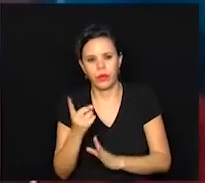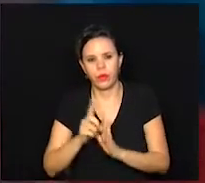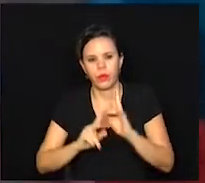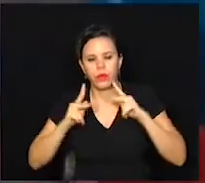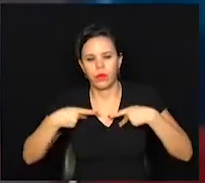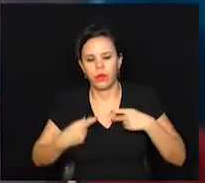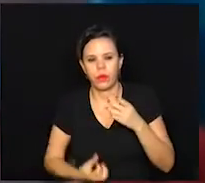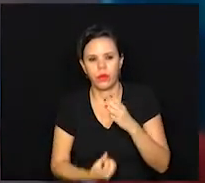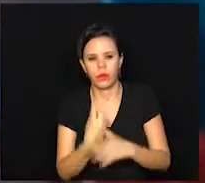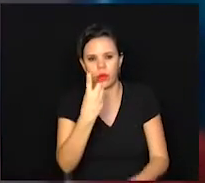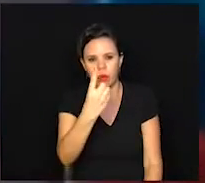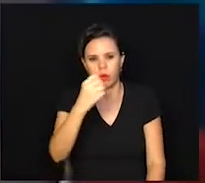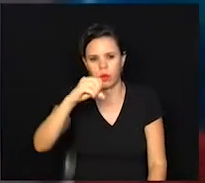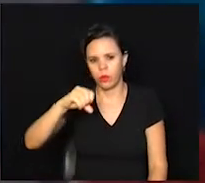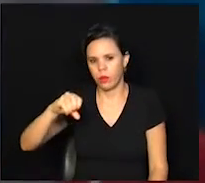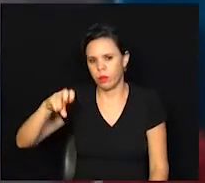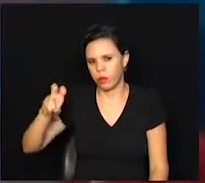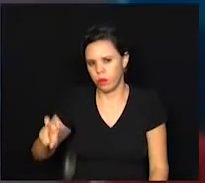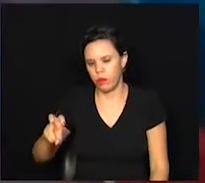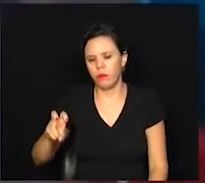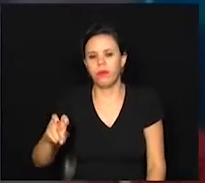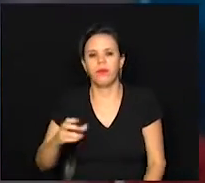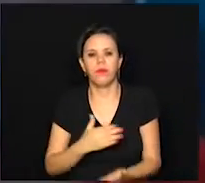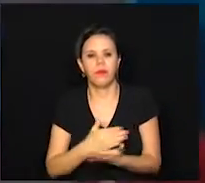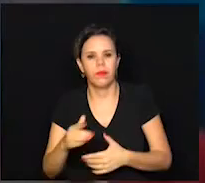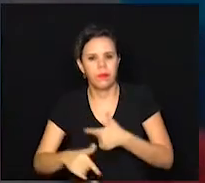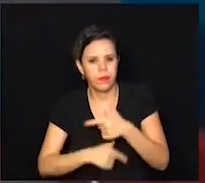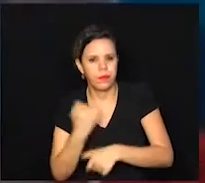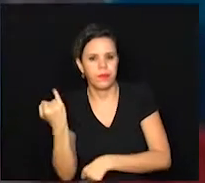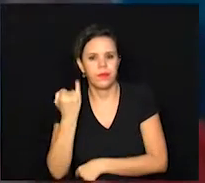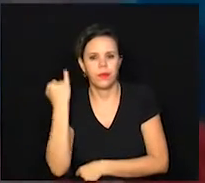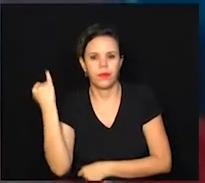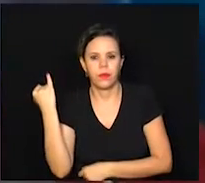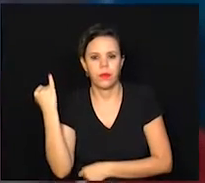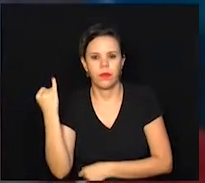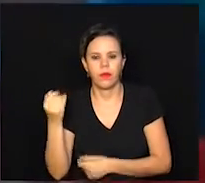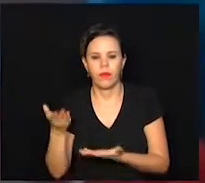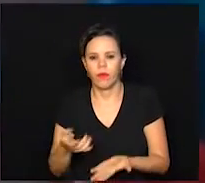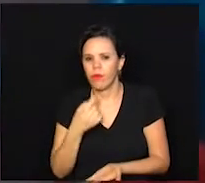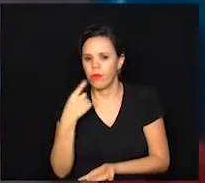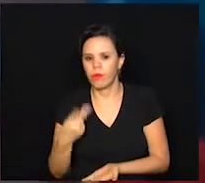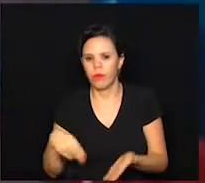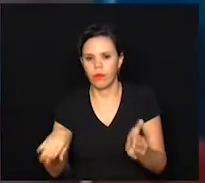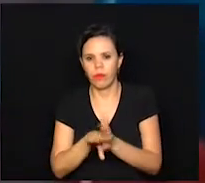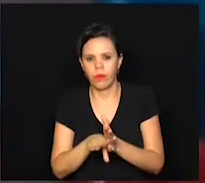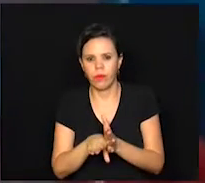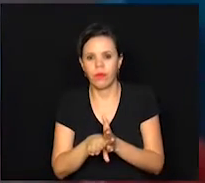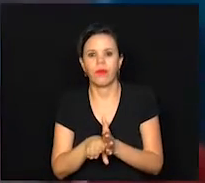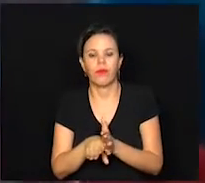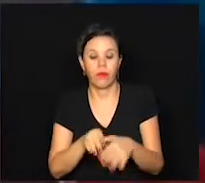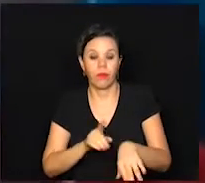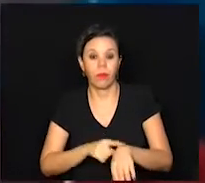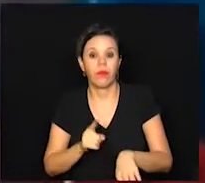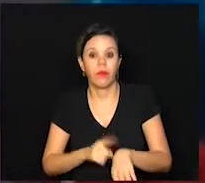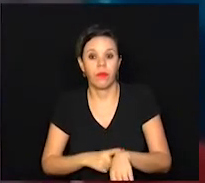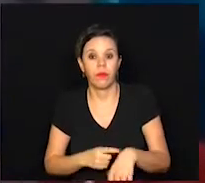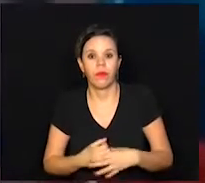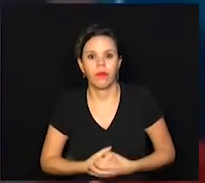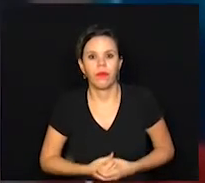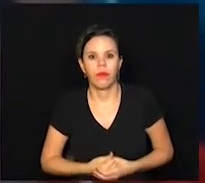constituída em 1995, e começou também um trabalho muito importante, e aqui em Campinas chegou naquele momento.